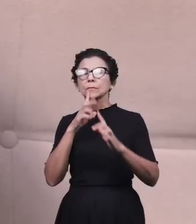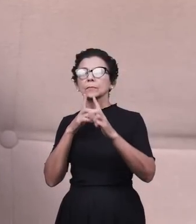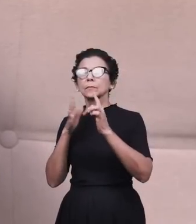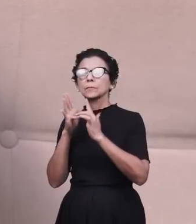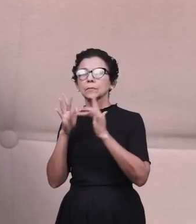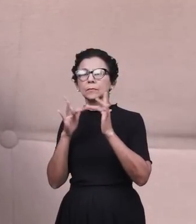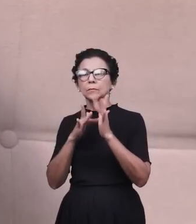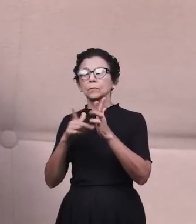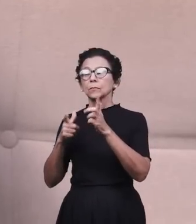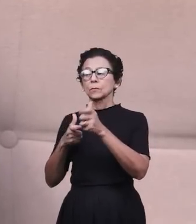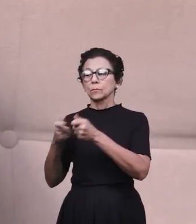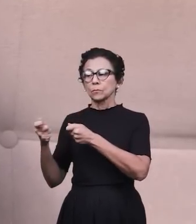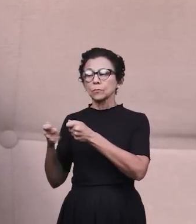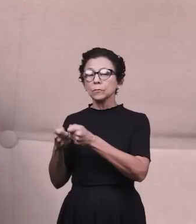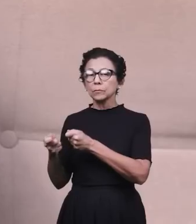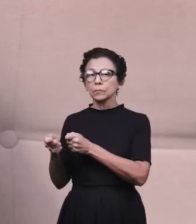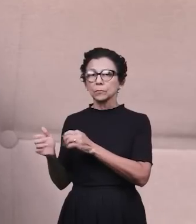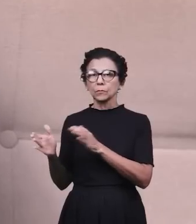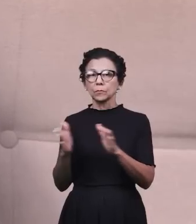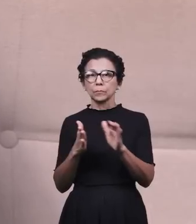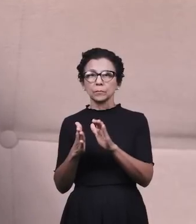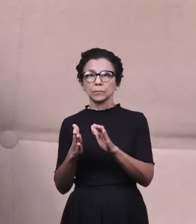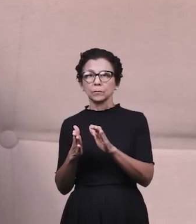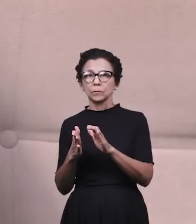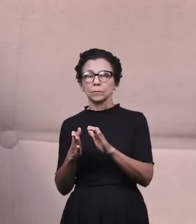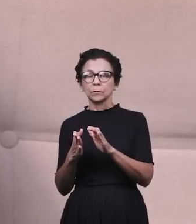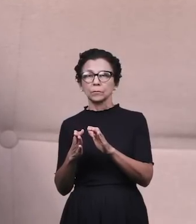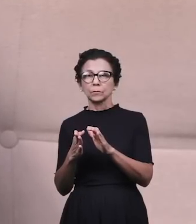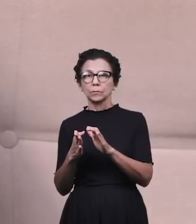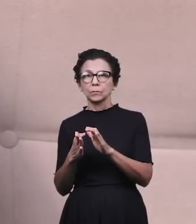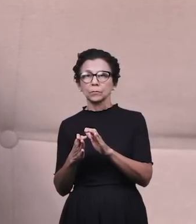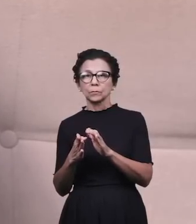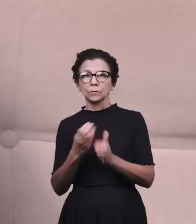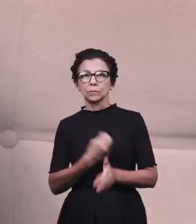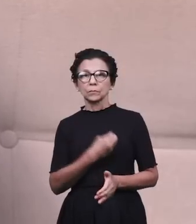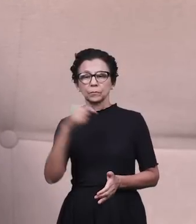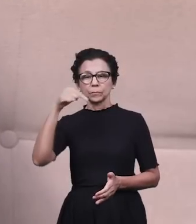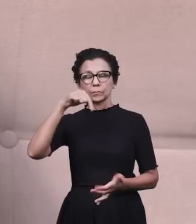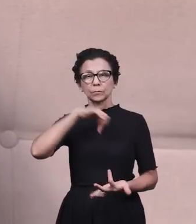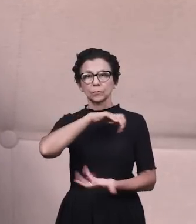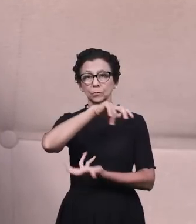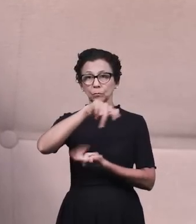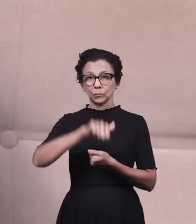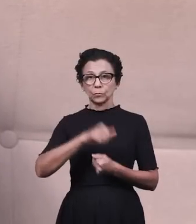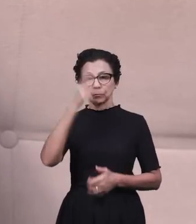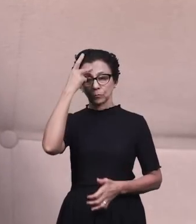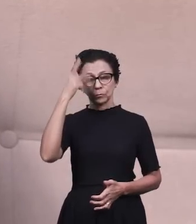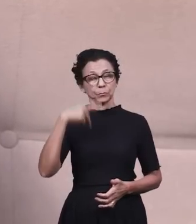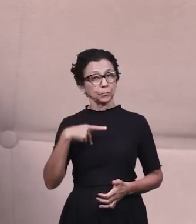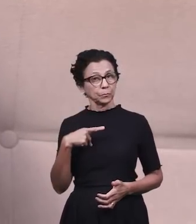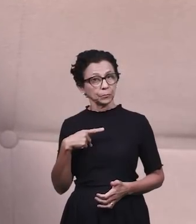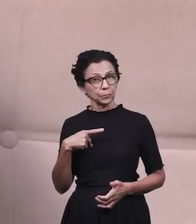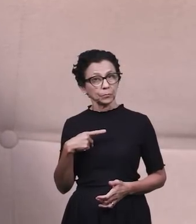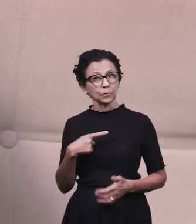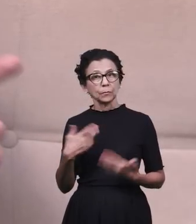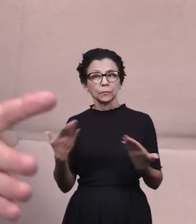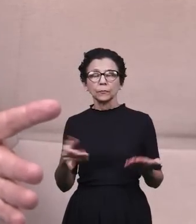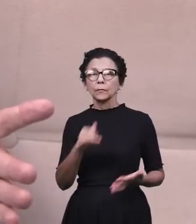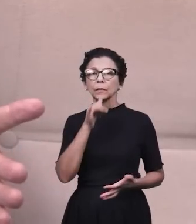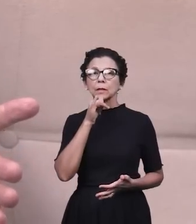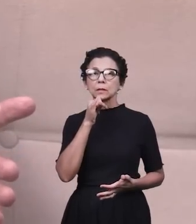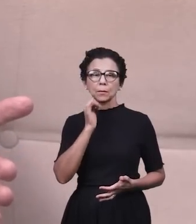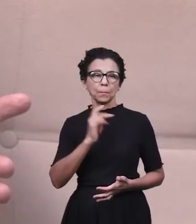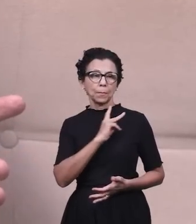jornada evangelística e profética. Entre tantos exemplos existentes, podemos citar a conversão de